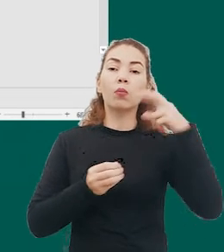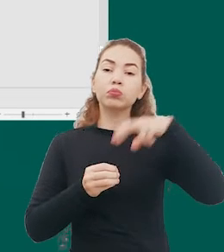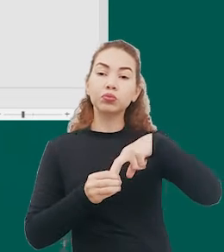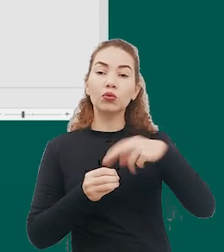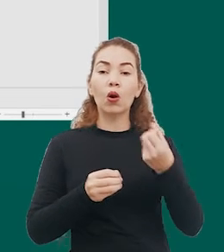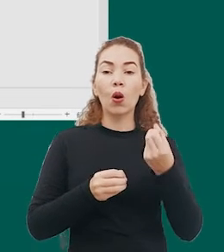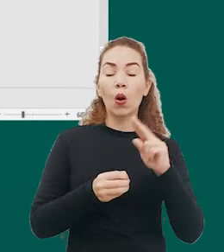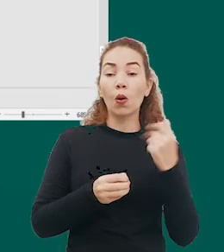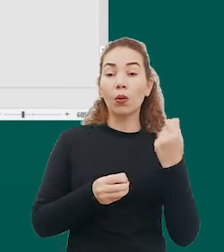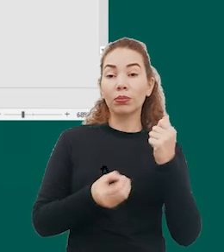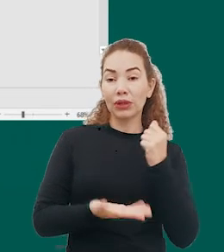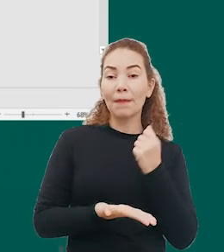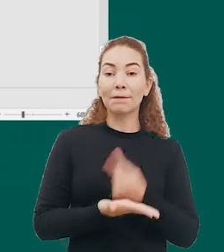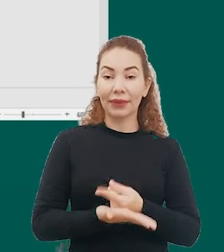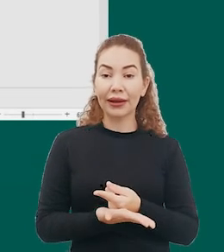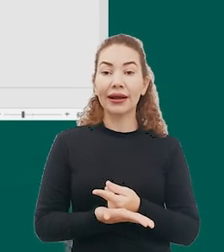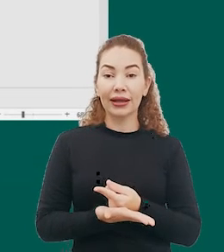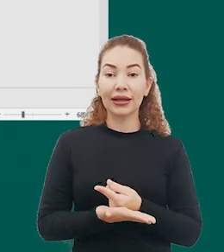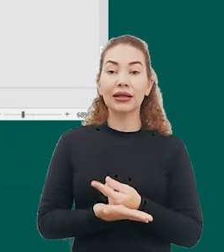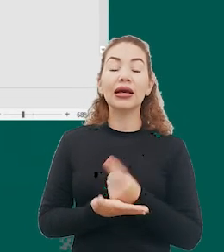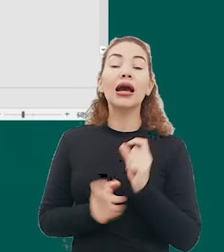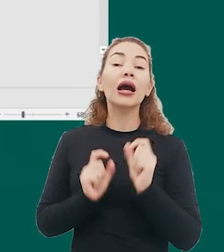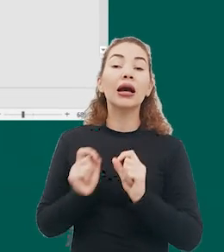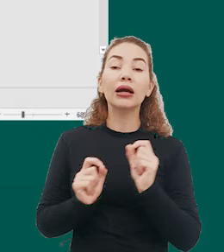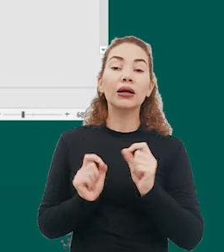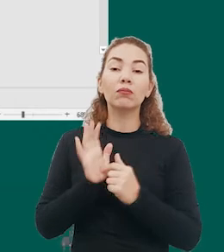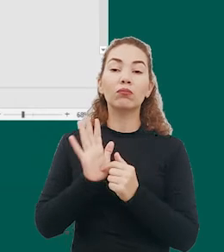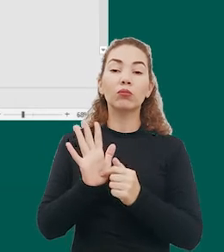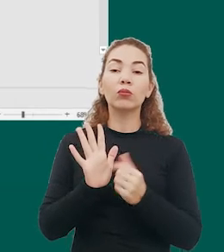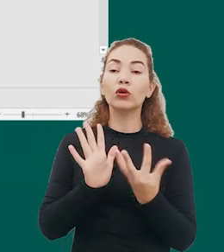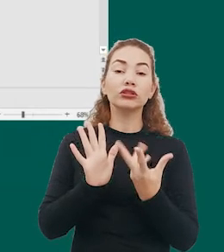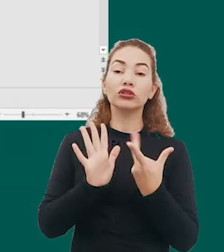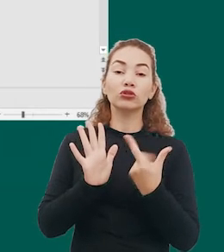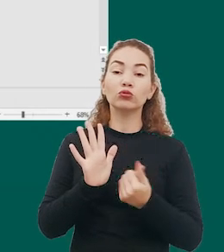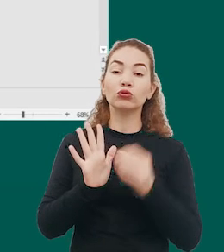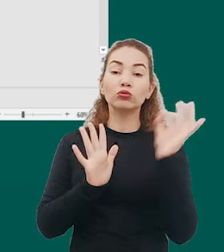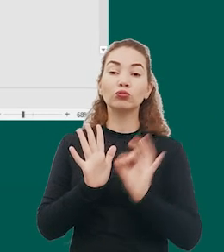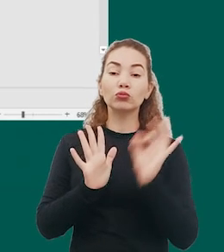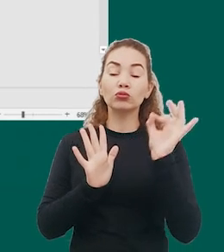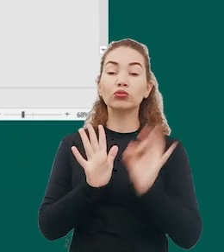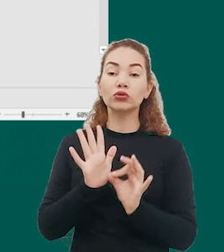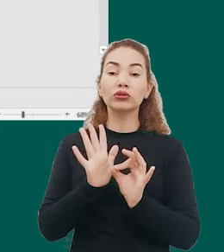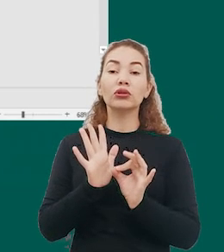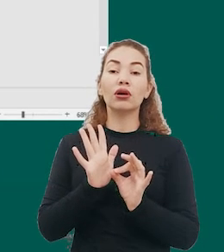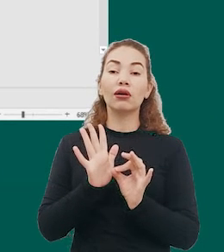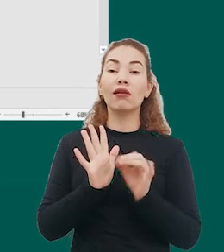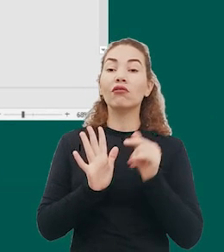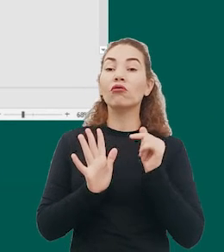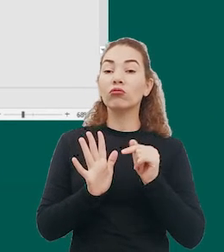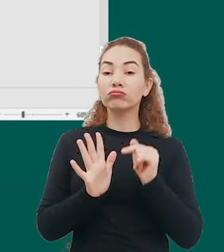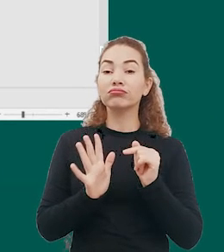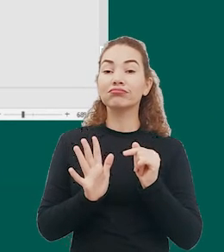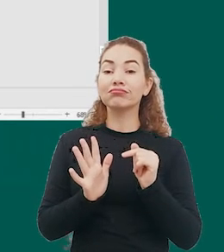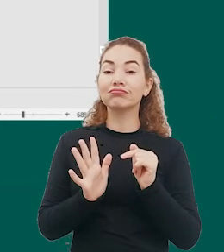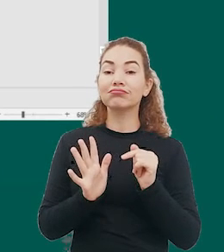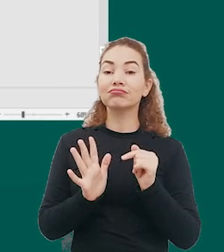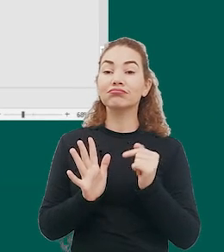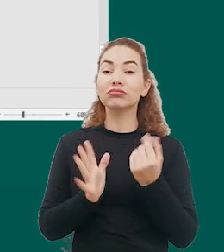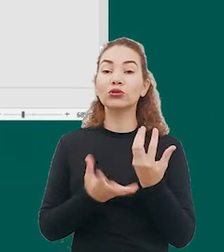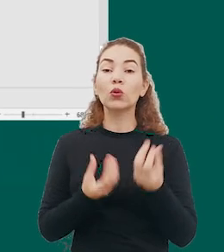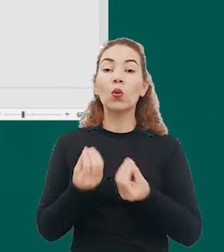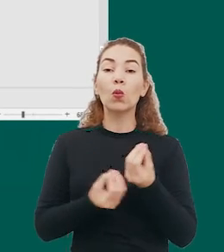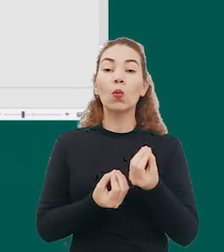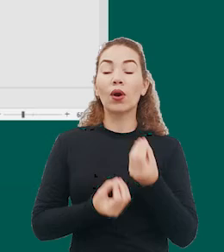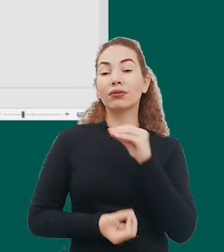valor a ser pago, ele vai mostrar quantos por cento representa, né, sobre os nossos